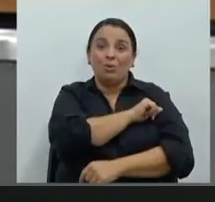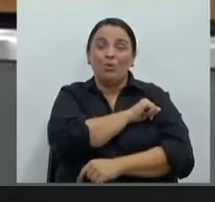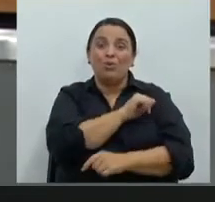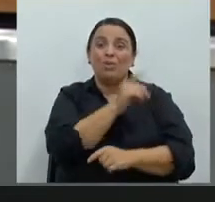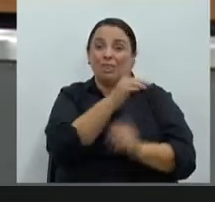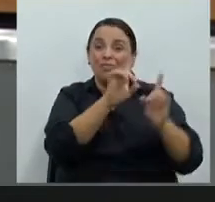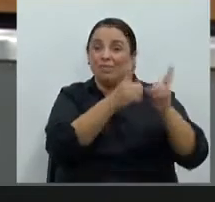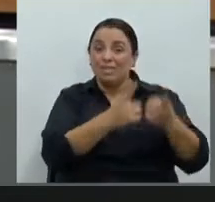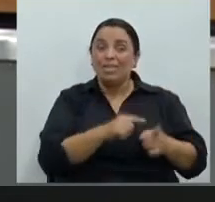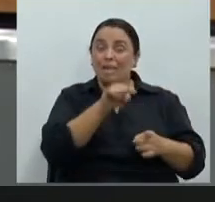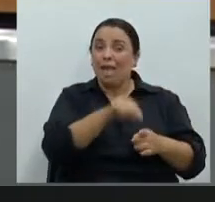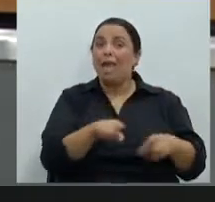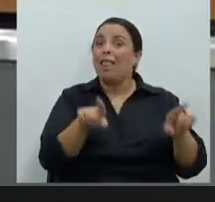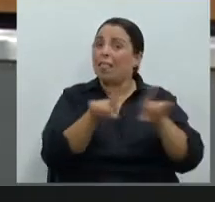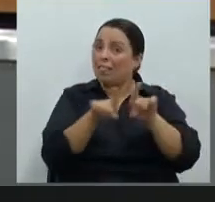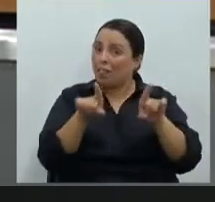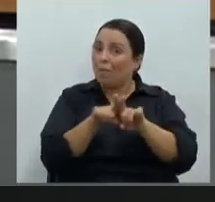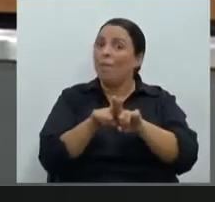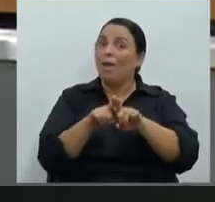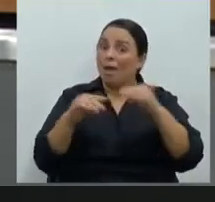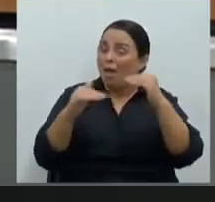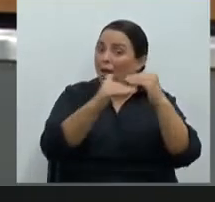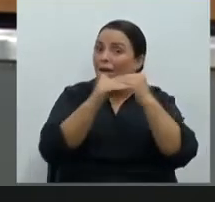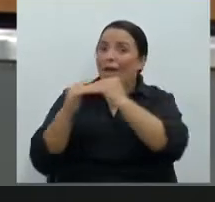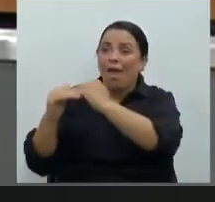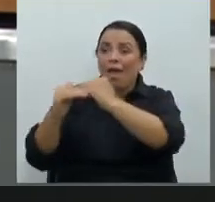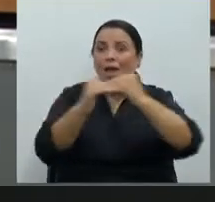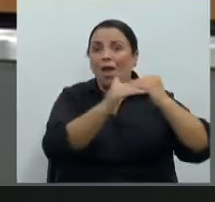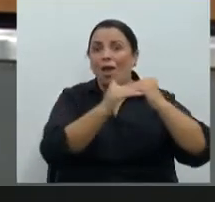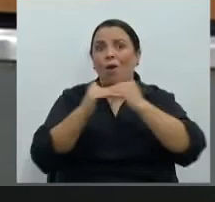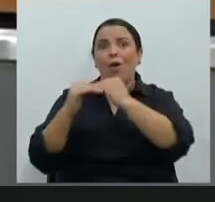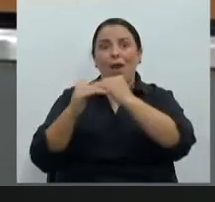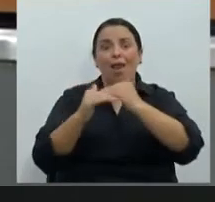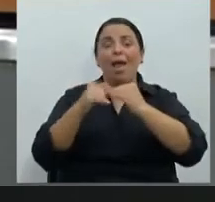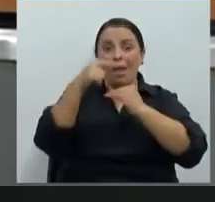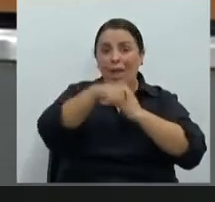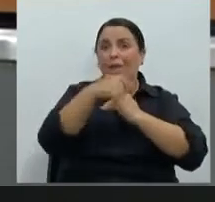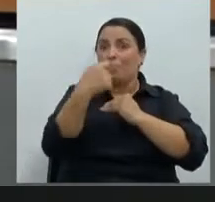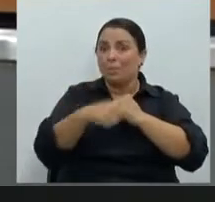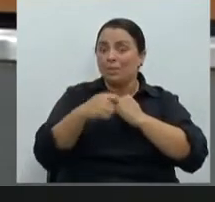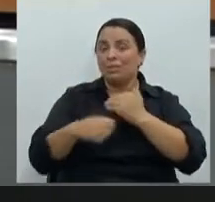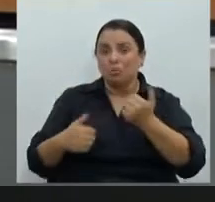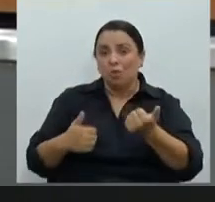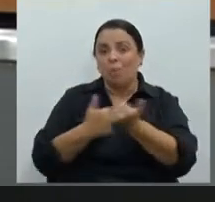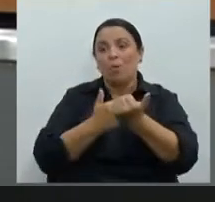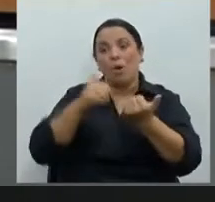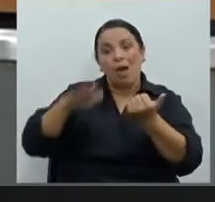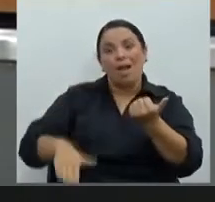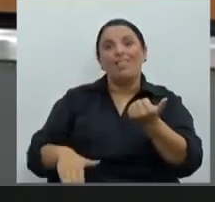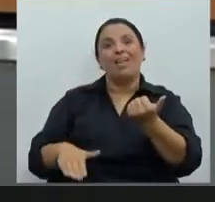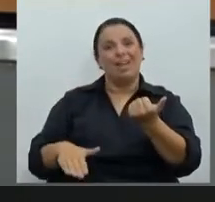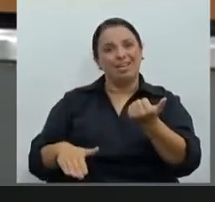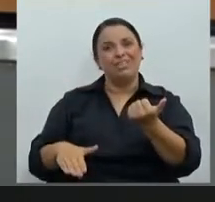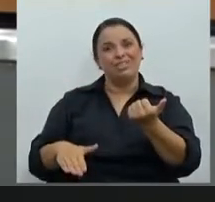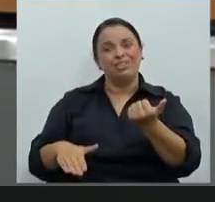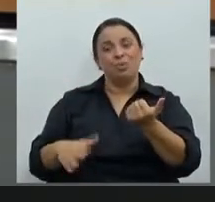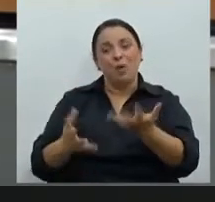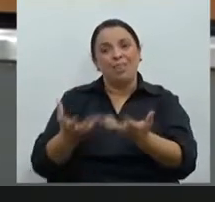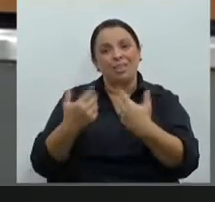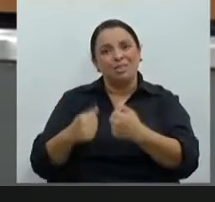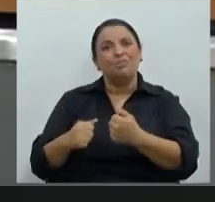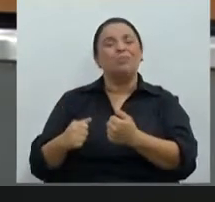aluno regular e como um aluno que precisa do apoio no contraturno. Então,